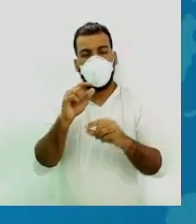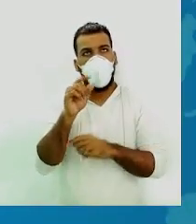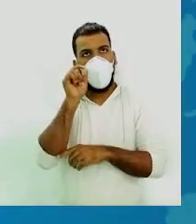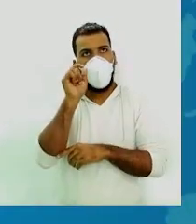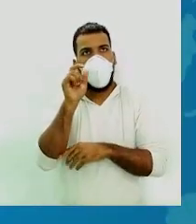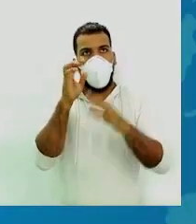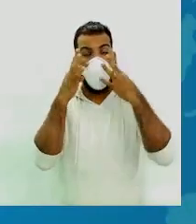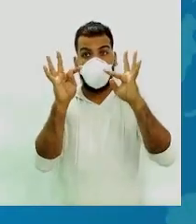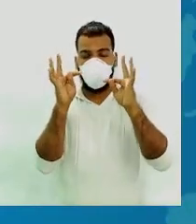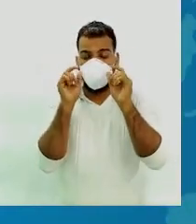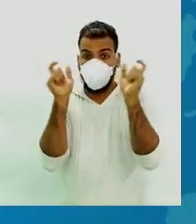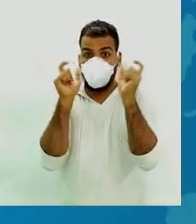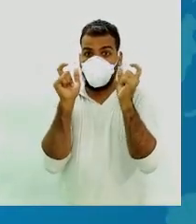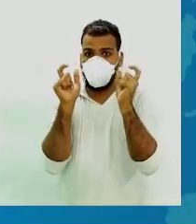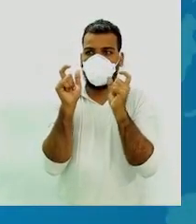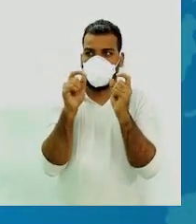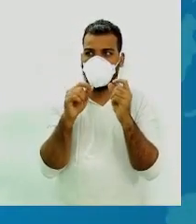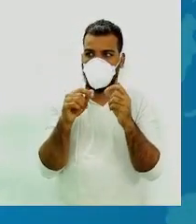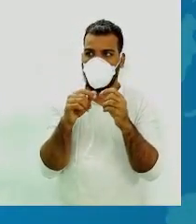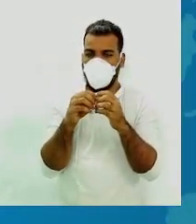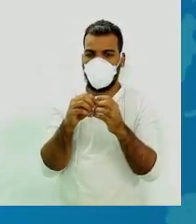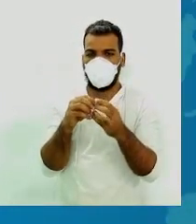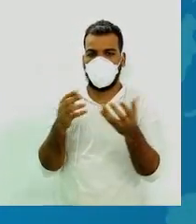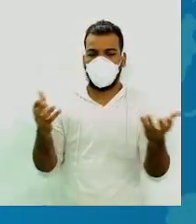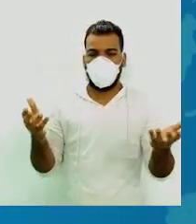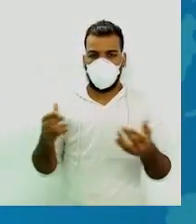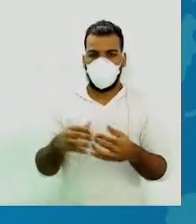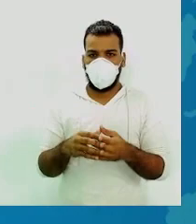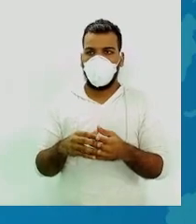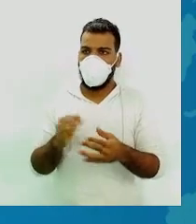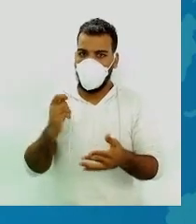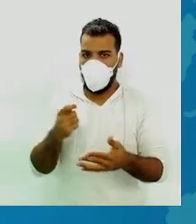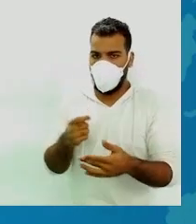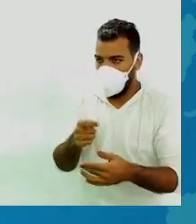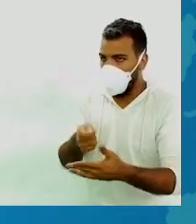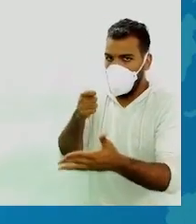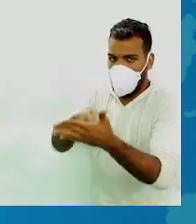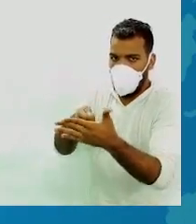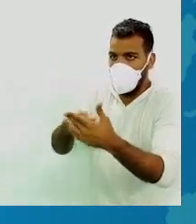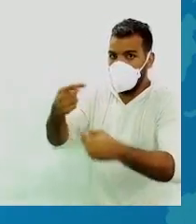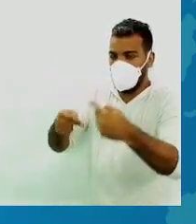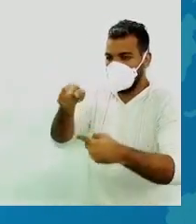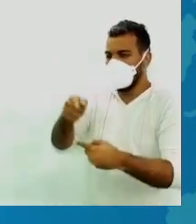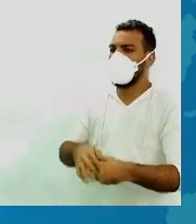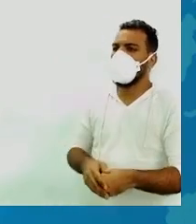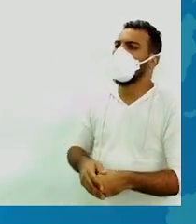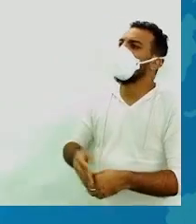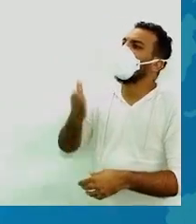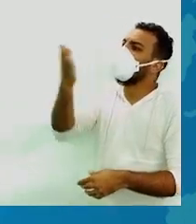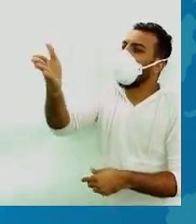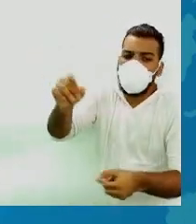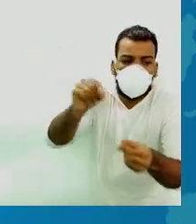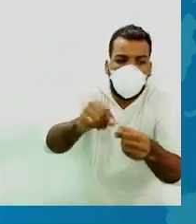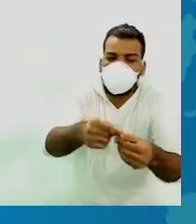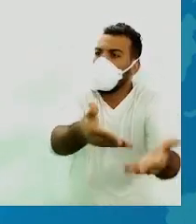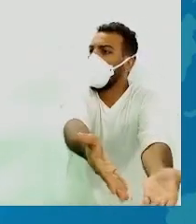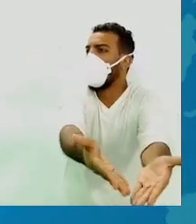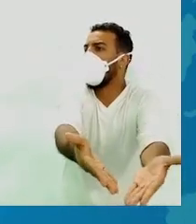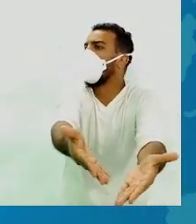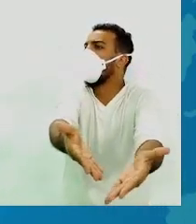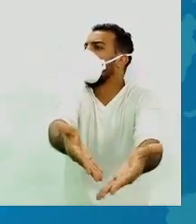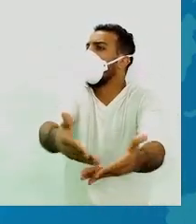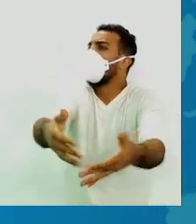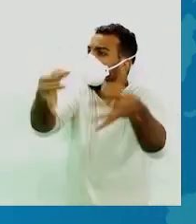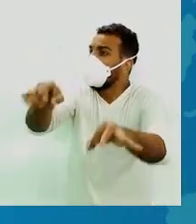seguinte: alguém chegou para cobrar algo a um político e disse assim, por que você não faz tal coisa,